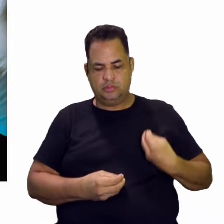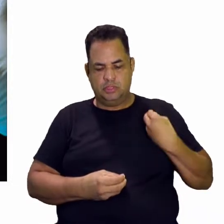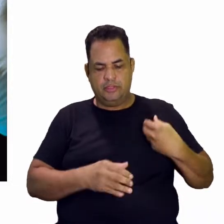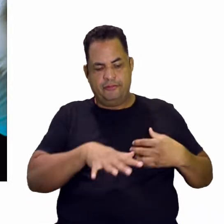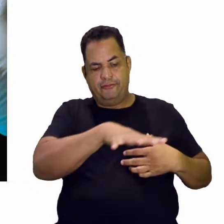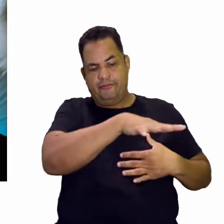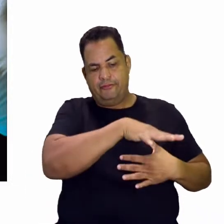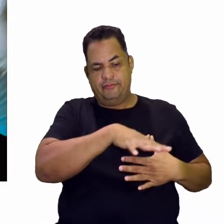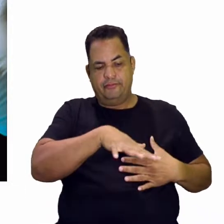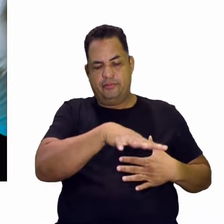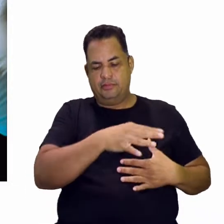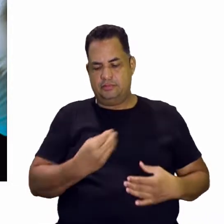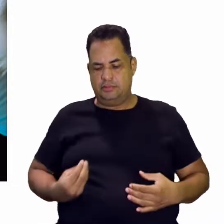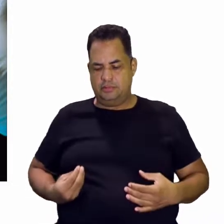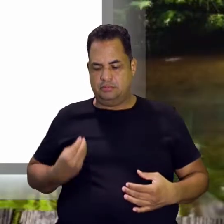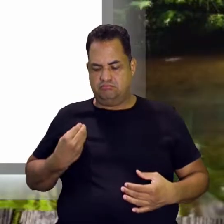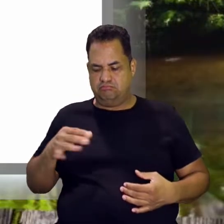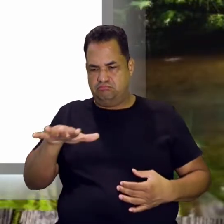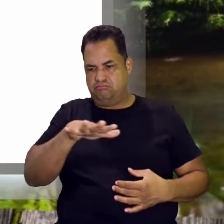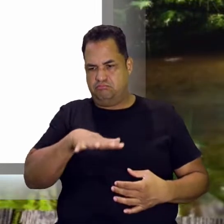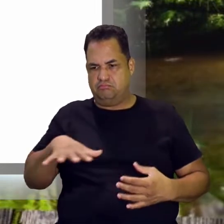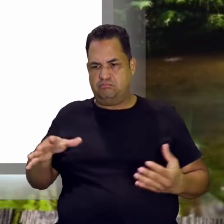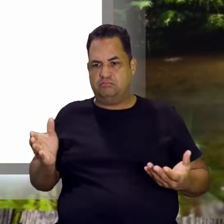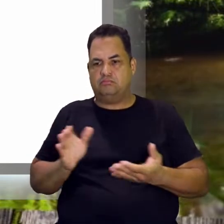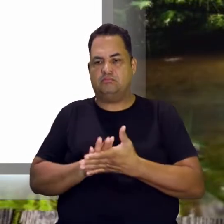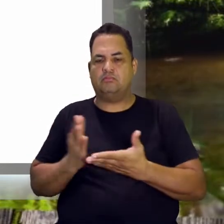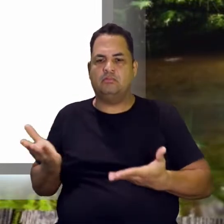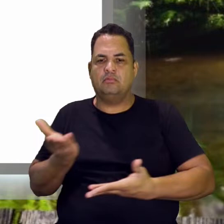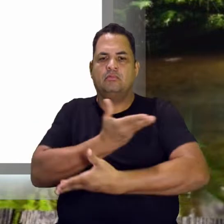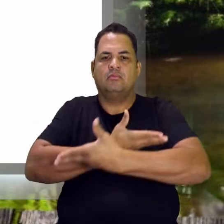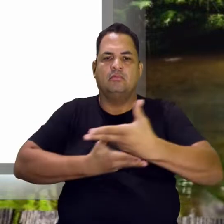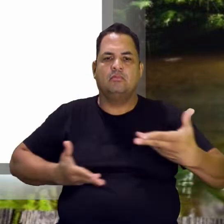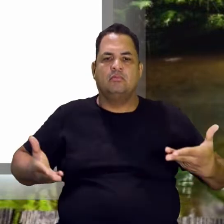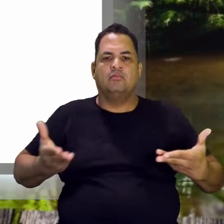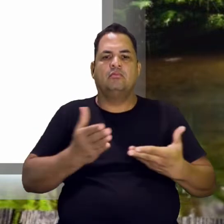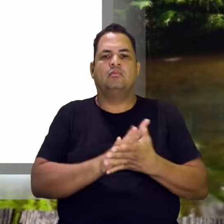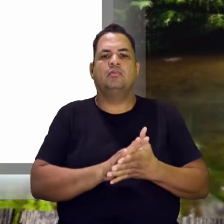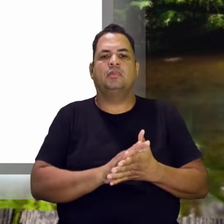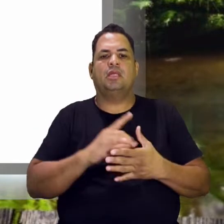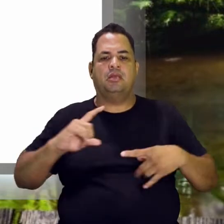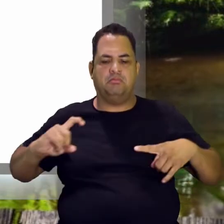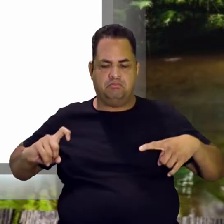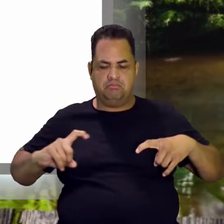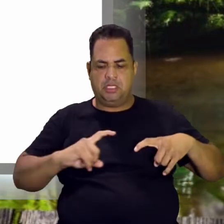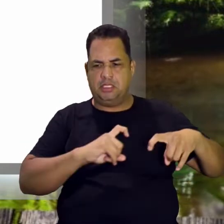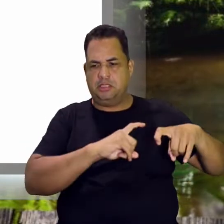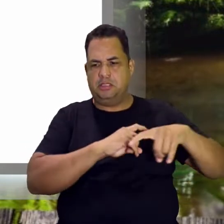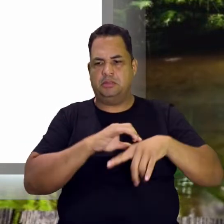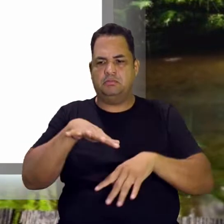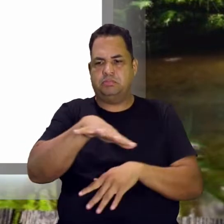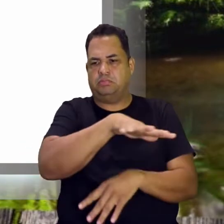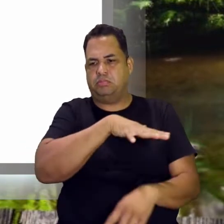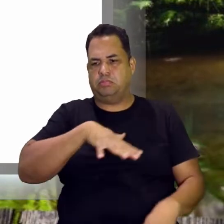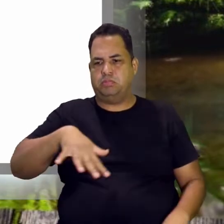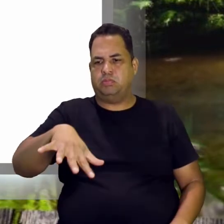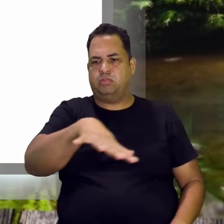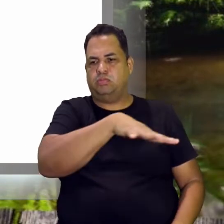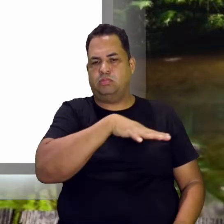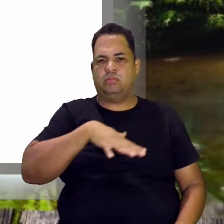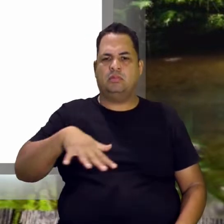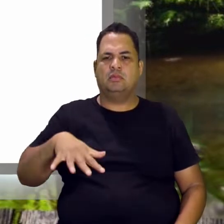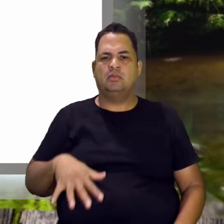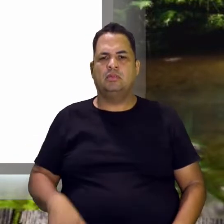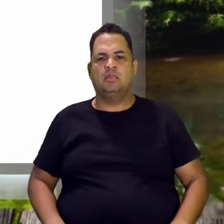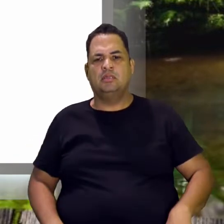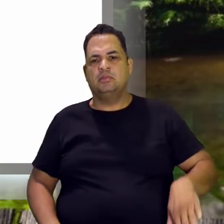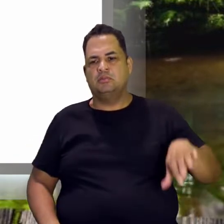mim. Tem gente que fica paranoica quando a gente fala um negócio desse, mas é uma realidade. Então, na